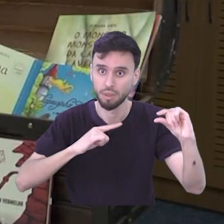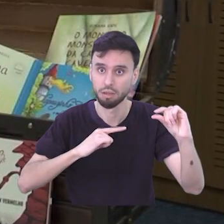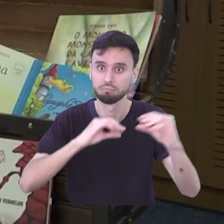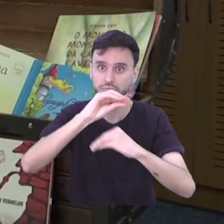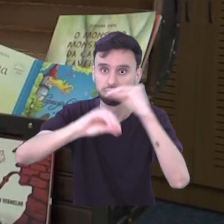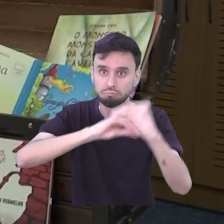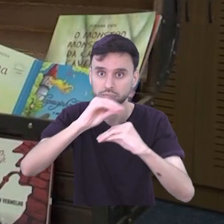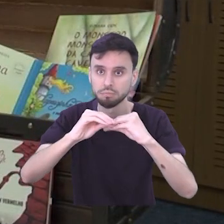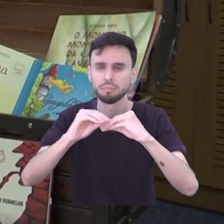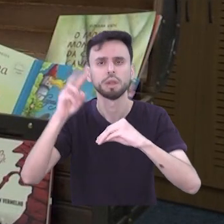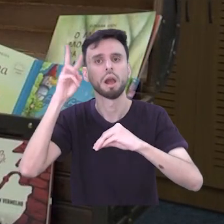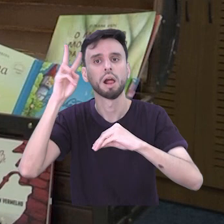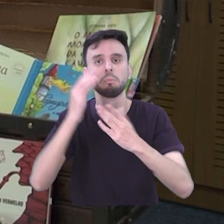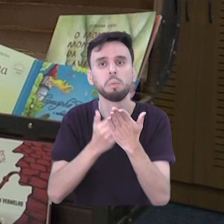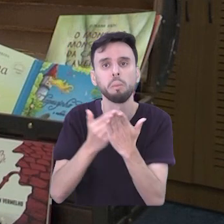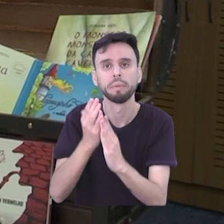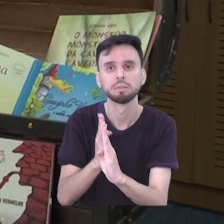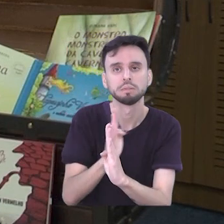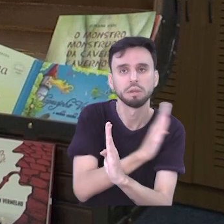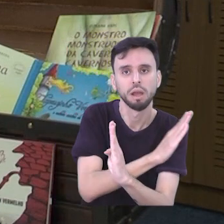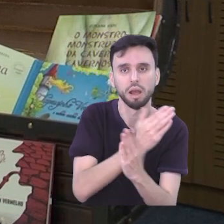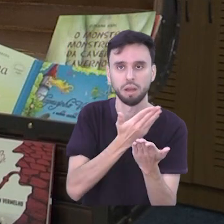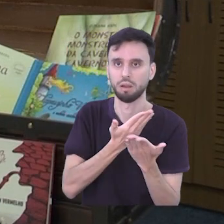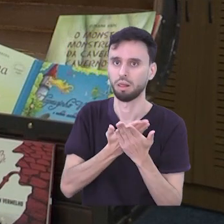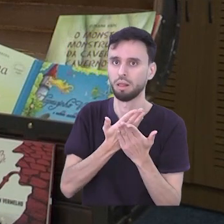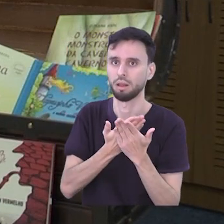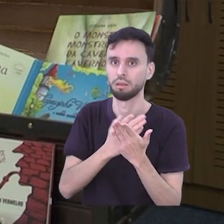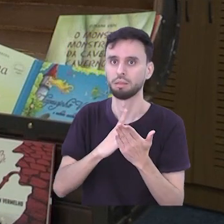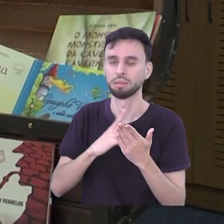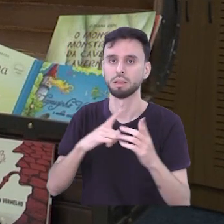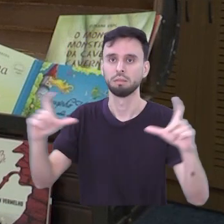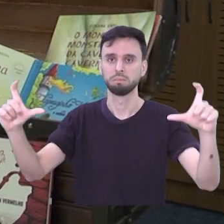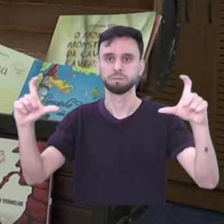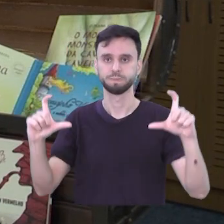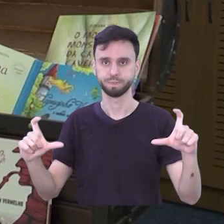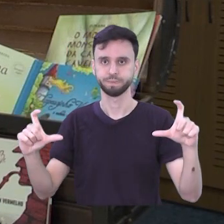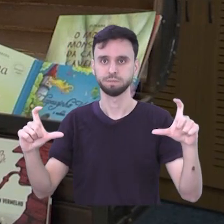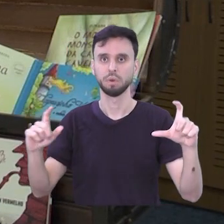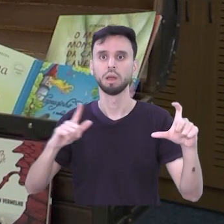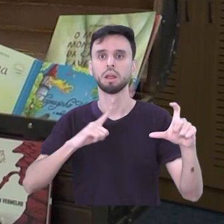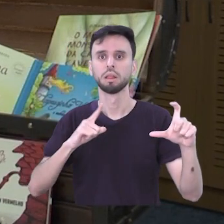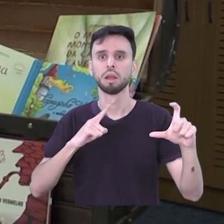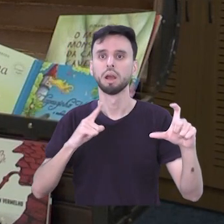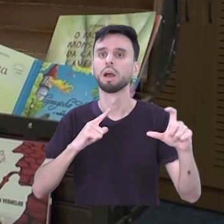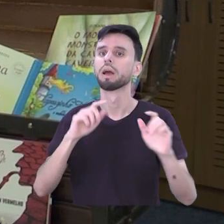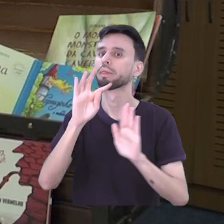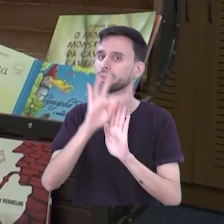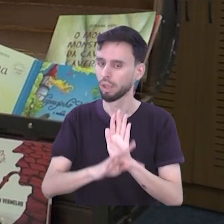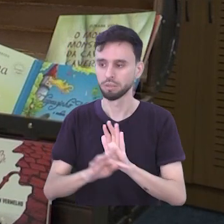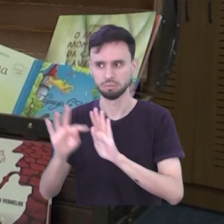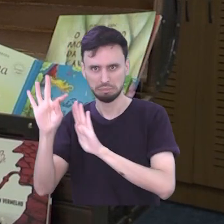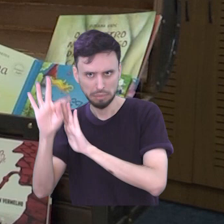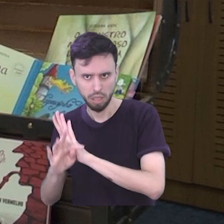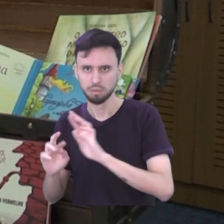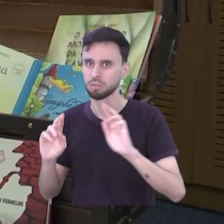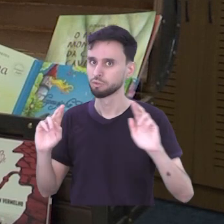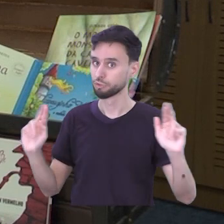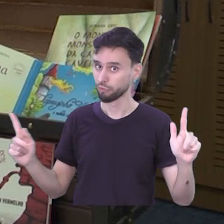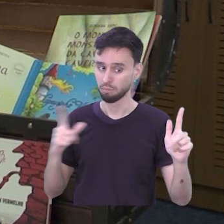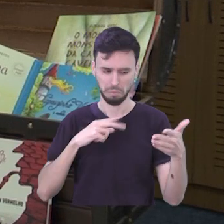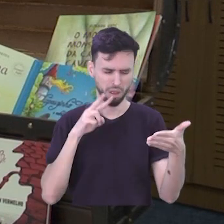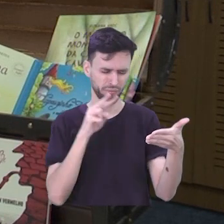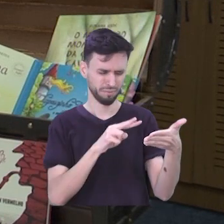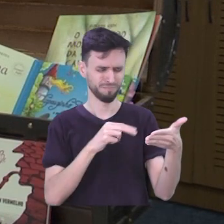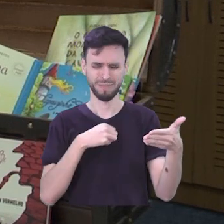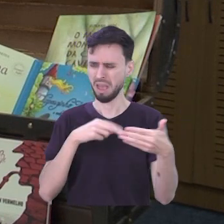Ari Areia, como a gente viu lá no início da aula, ele é composto por parágrafos, né? Então a estrutura do texto é diferente. Como a gente